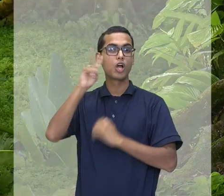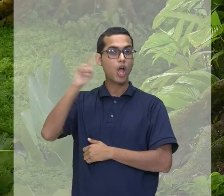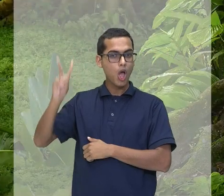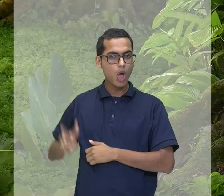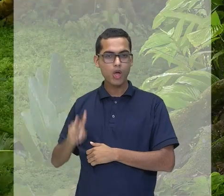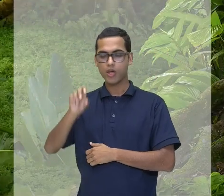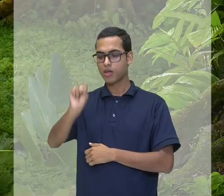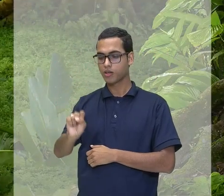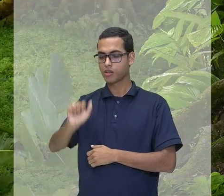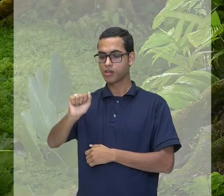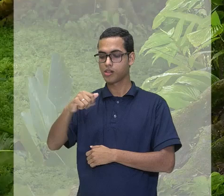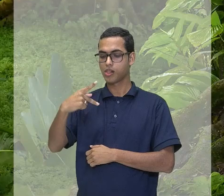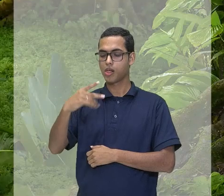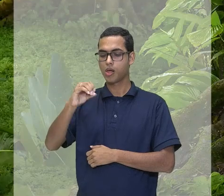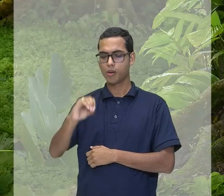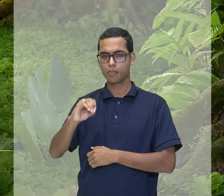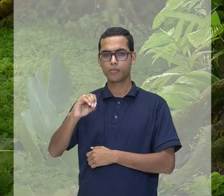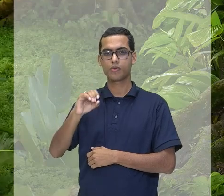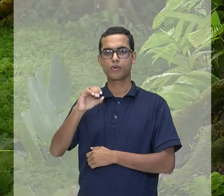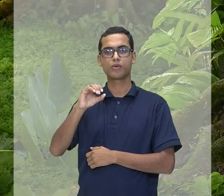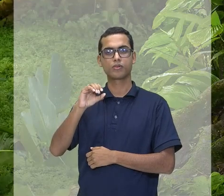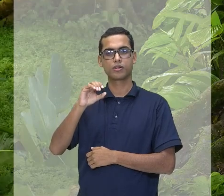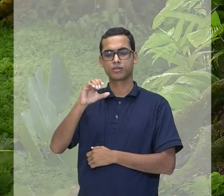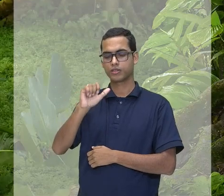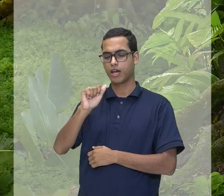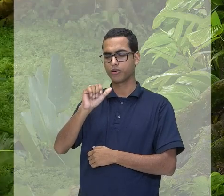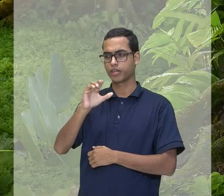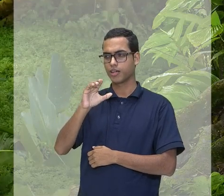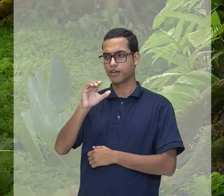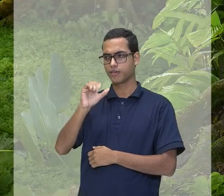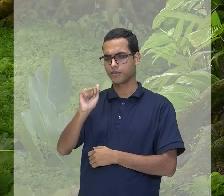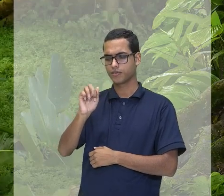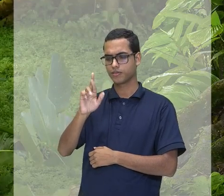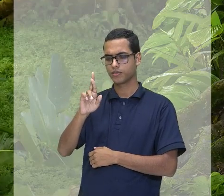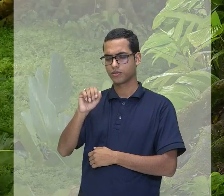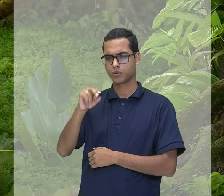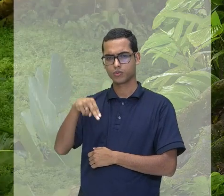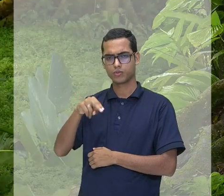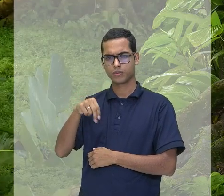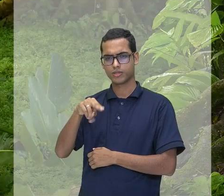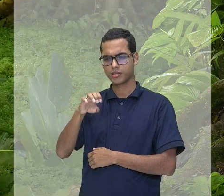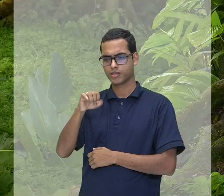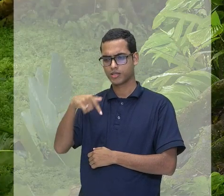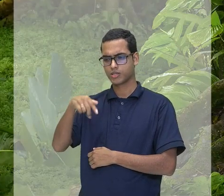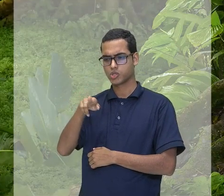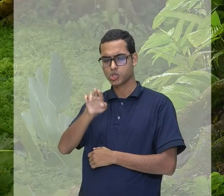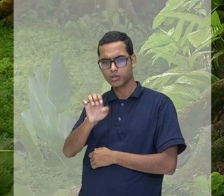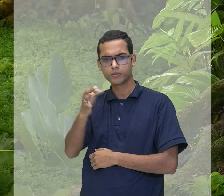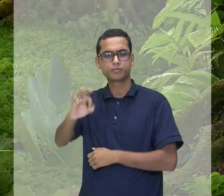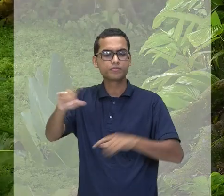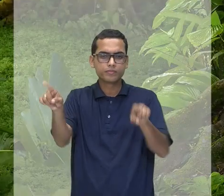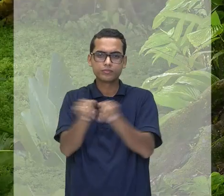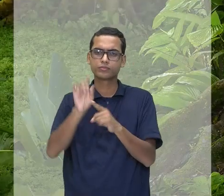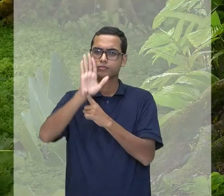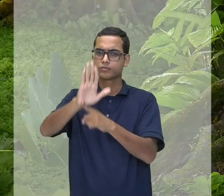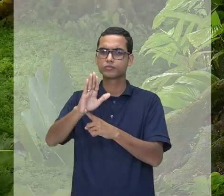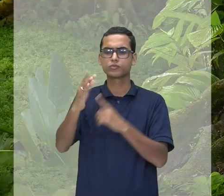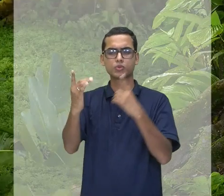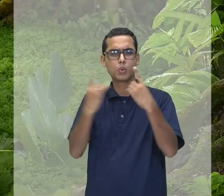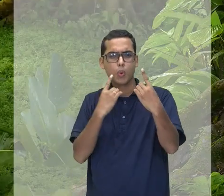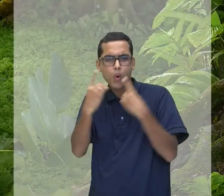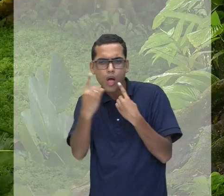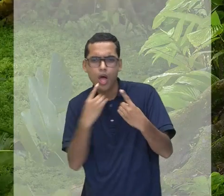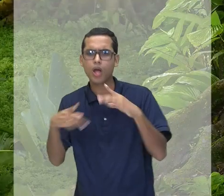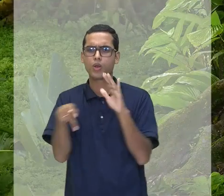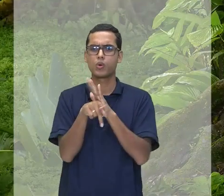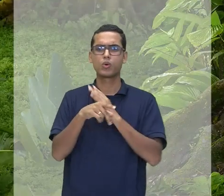talvez vocês não conheçam. Então, essa história, né, que vocês acabaram de ver, esse diálogo aí, né, entre a dona cobra